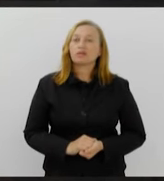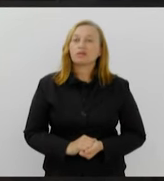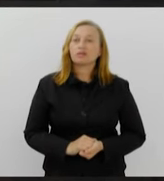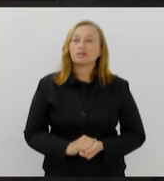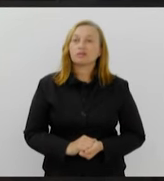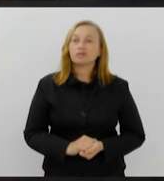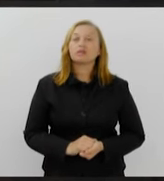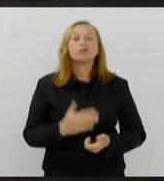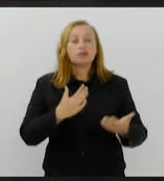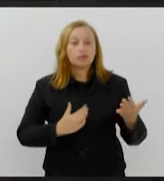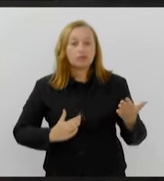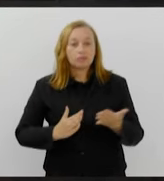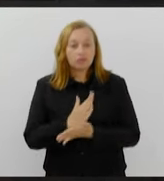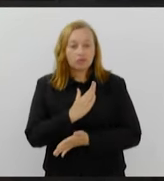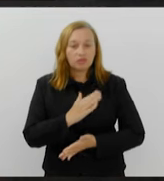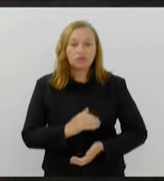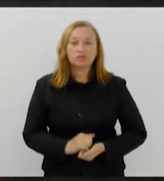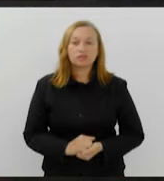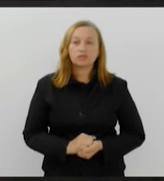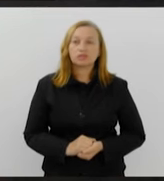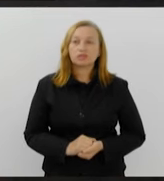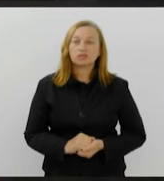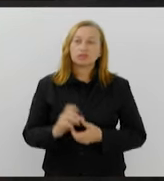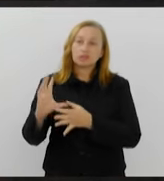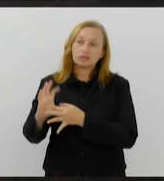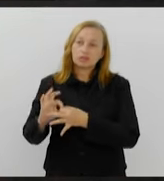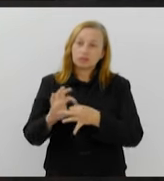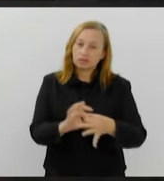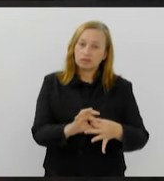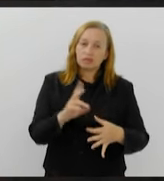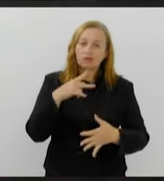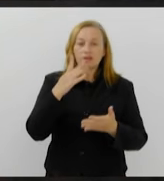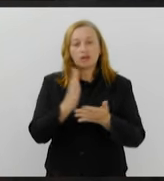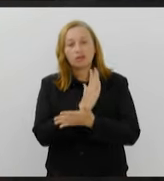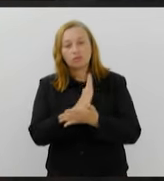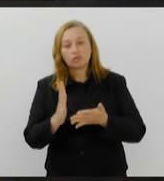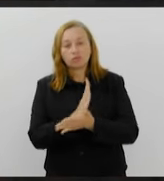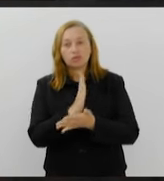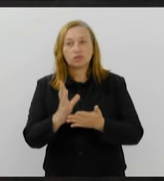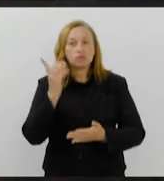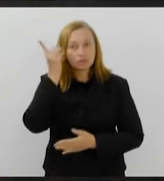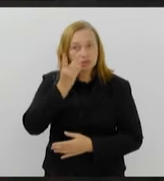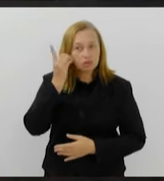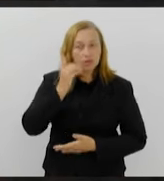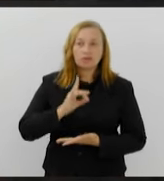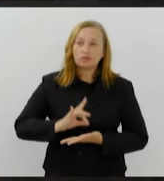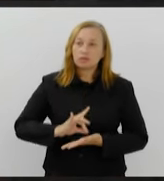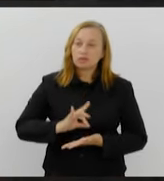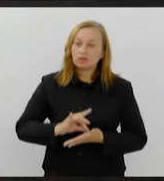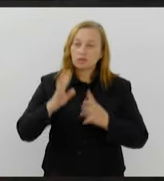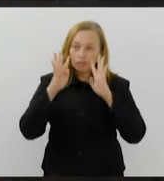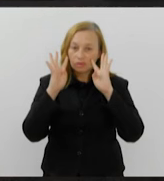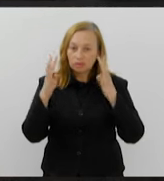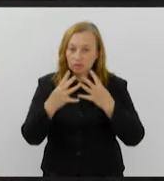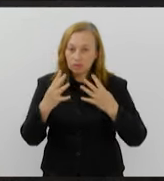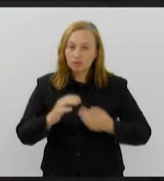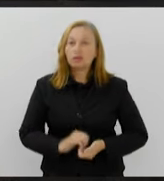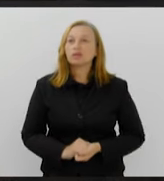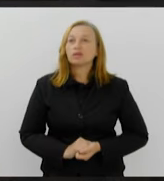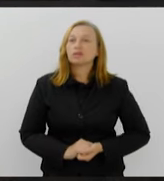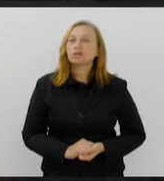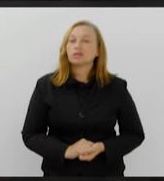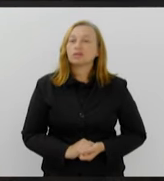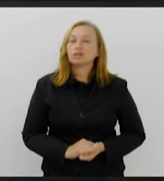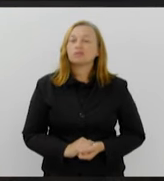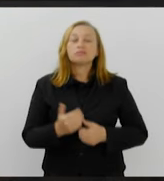devidamente aprovado pegando carona na fala de alguns deputados o que realmente nos chama atenção é a maneira ordeira